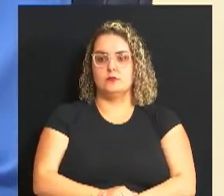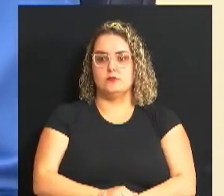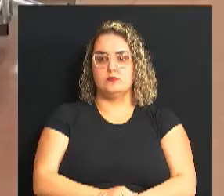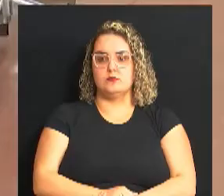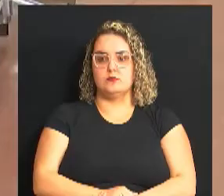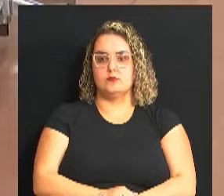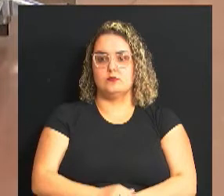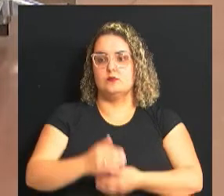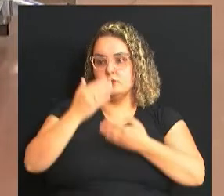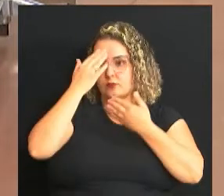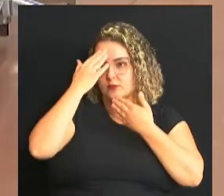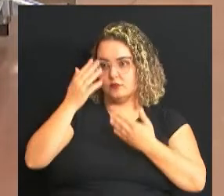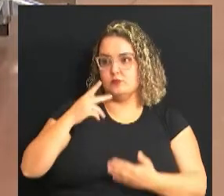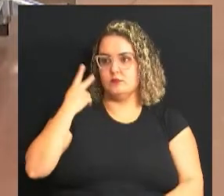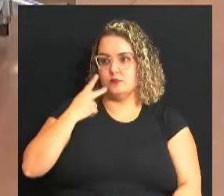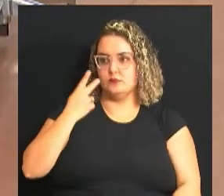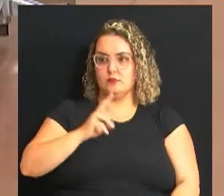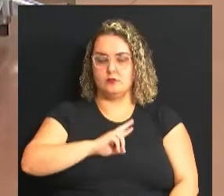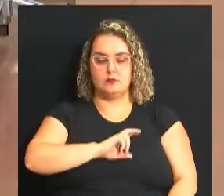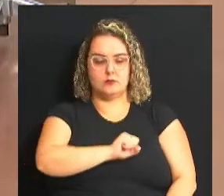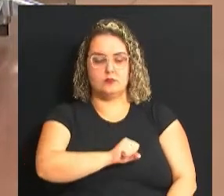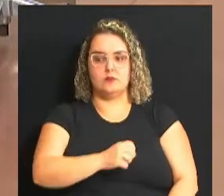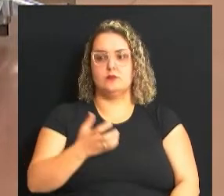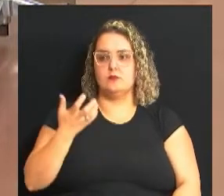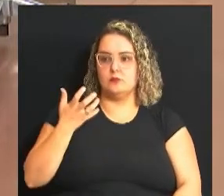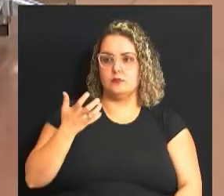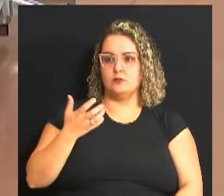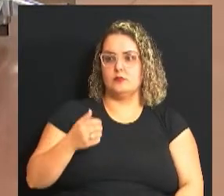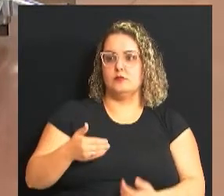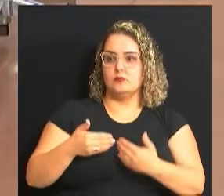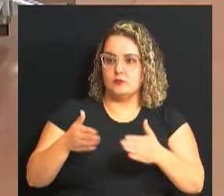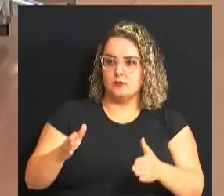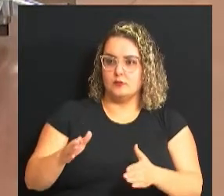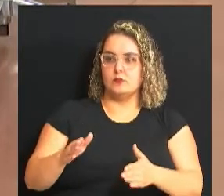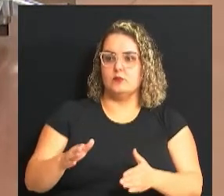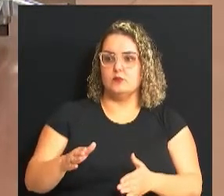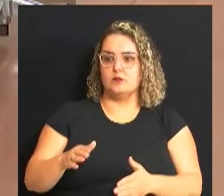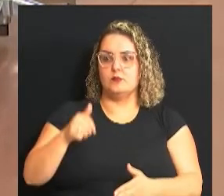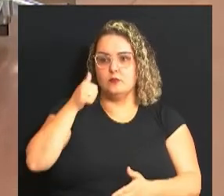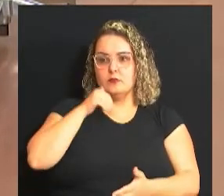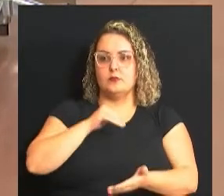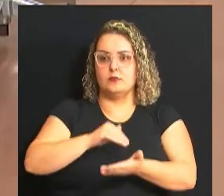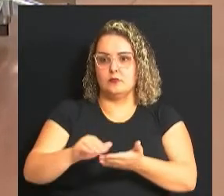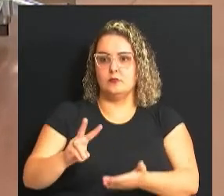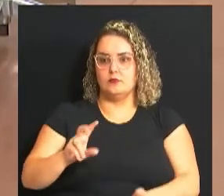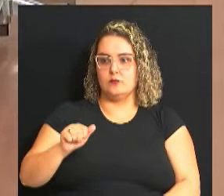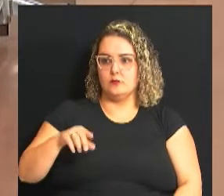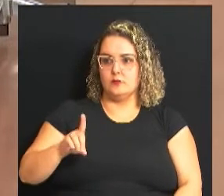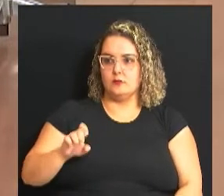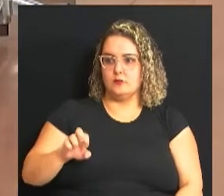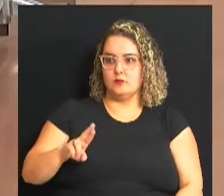Muito obrigado, vereador Rossini. Eu queria passar a palavra à secretária Vandecleia Moro.